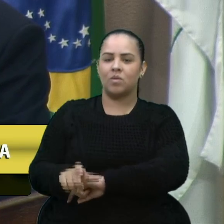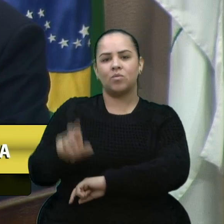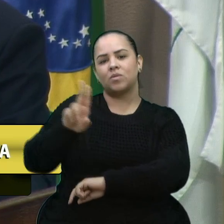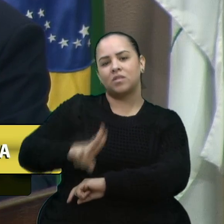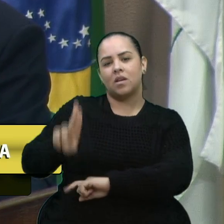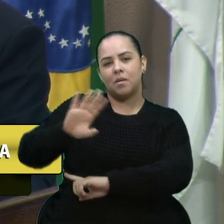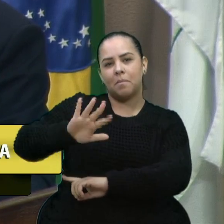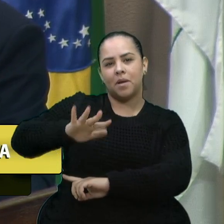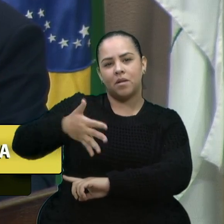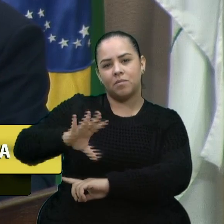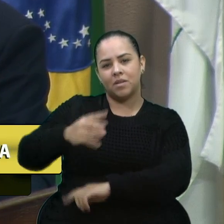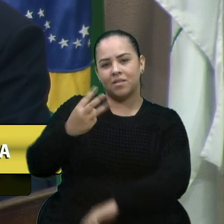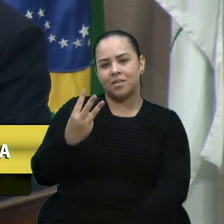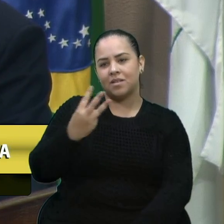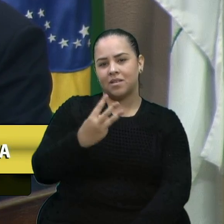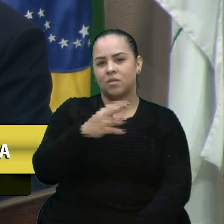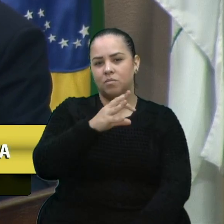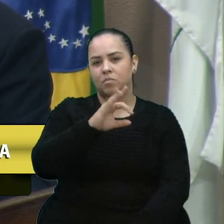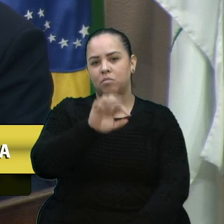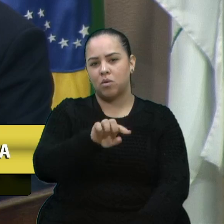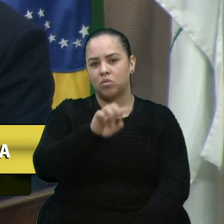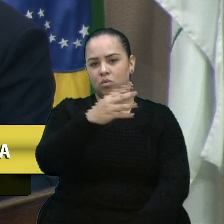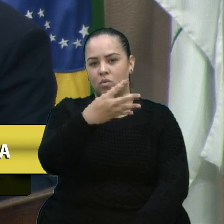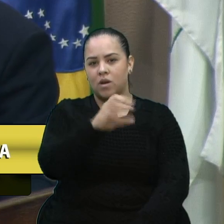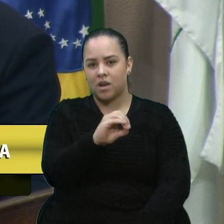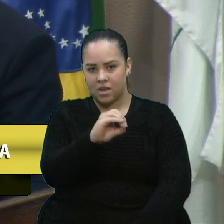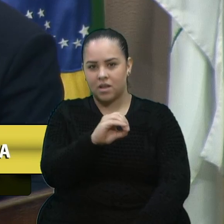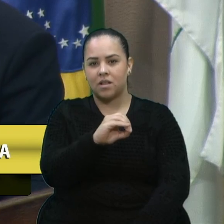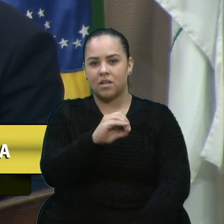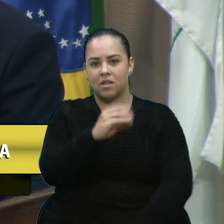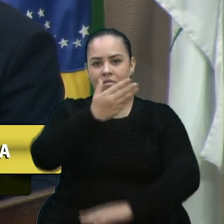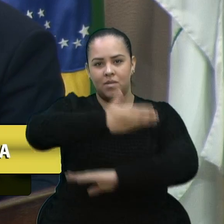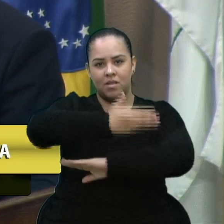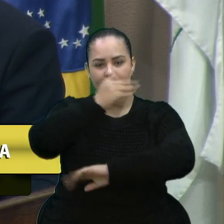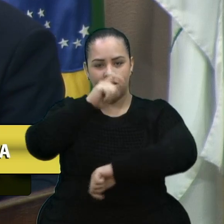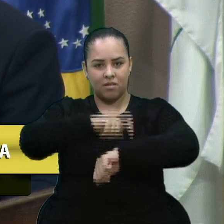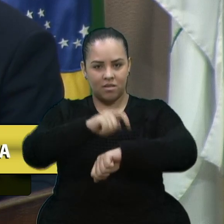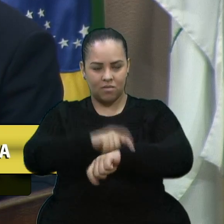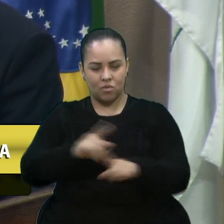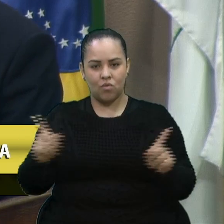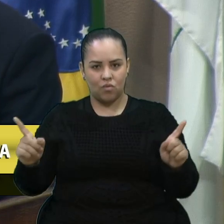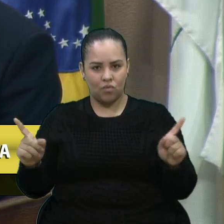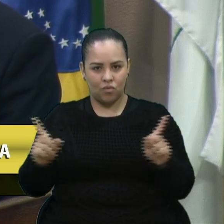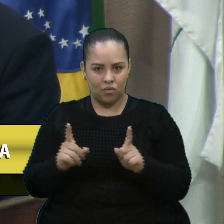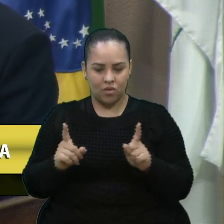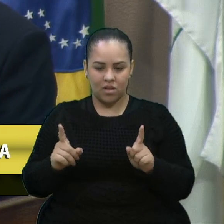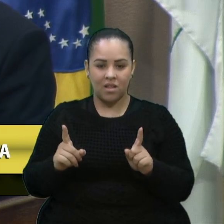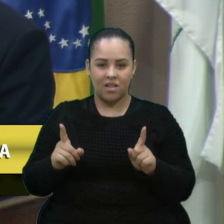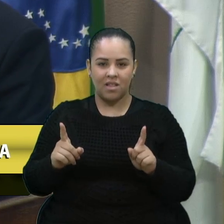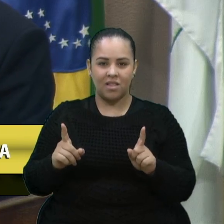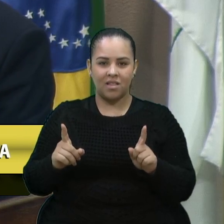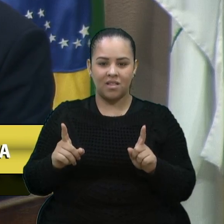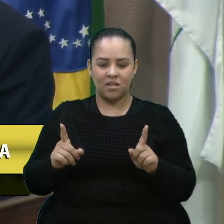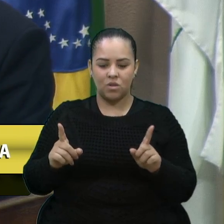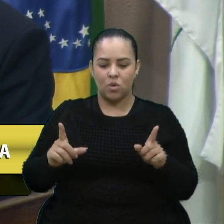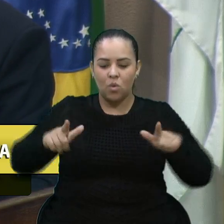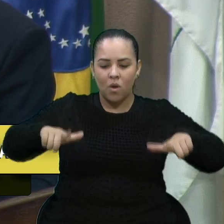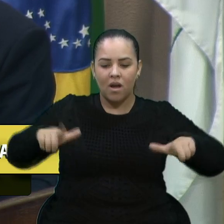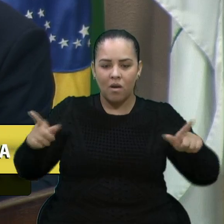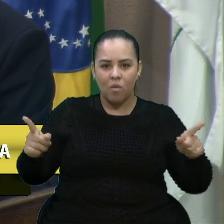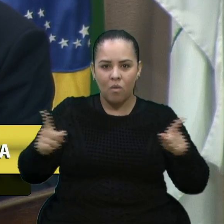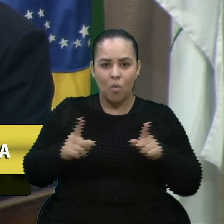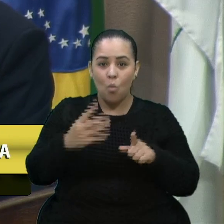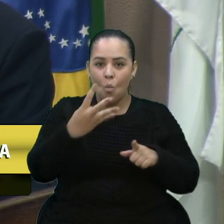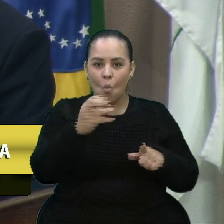de R$ 33,40 em tarifas de pedágio nesse curto prazo, nesse curto trecho de estrada. Quase R$ 40,